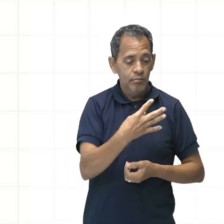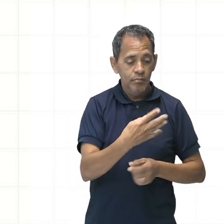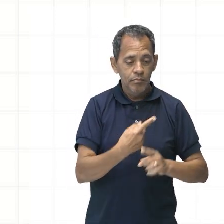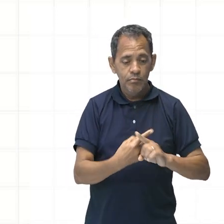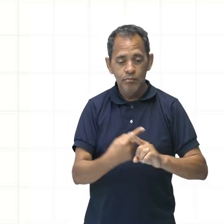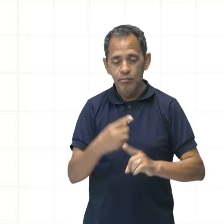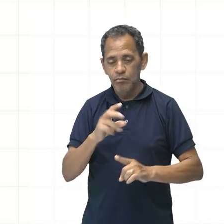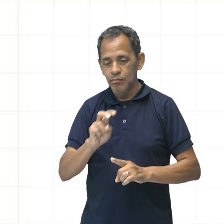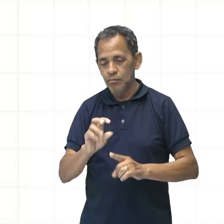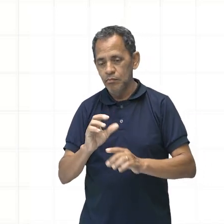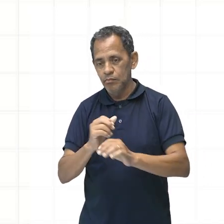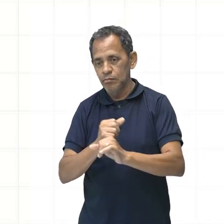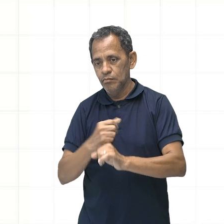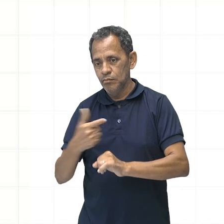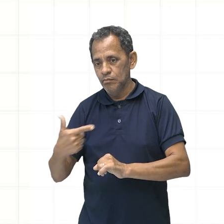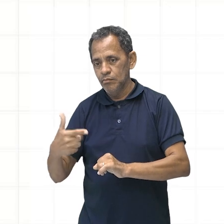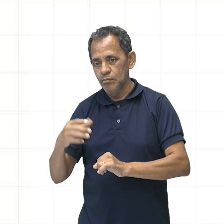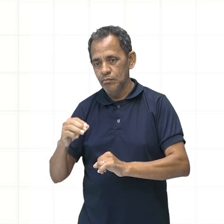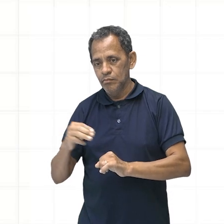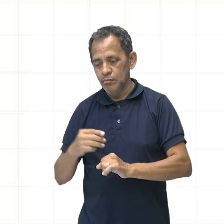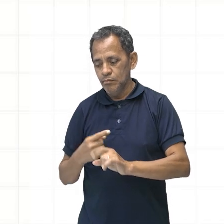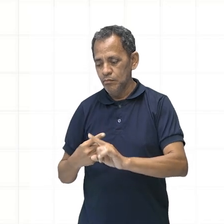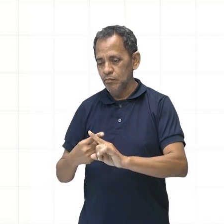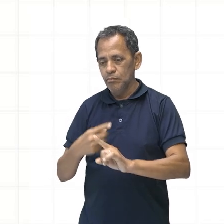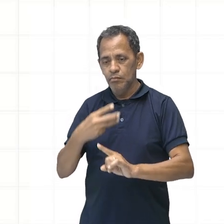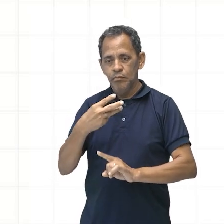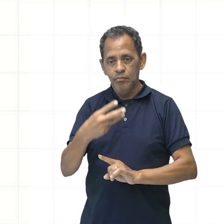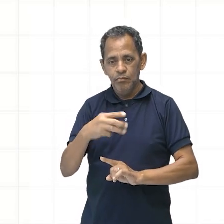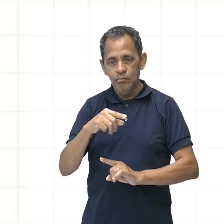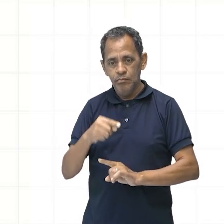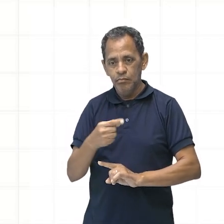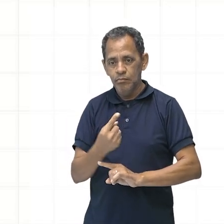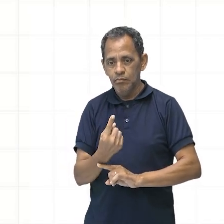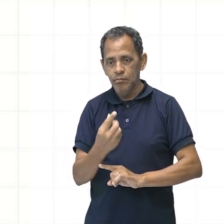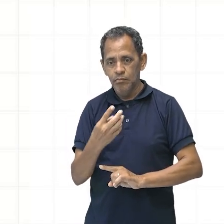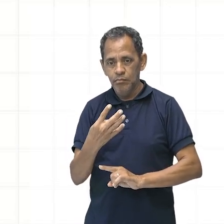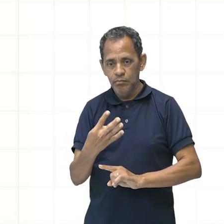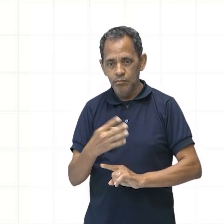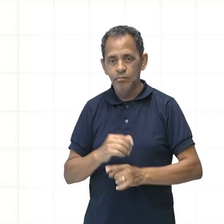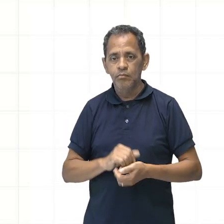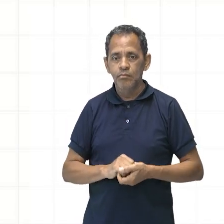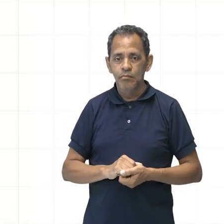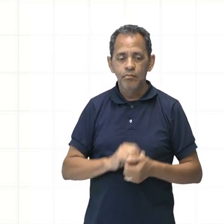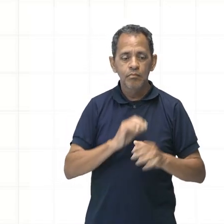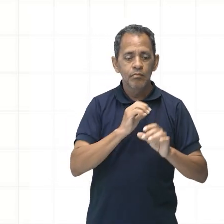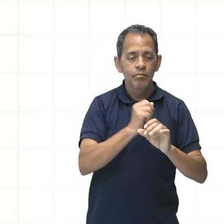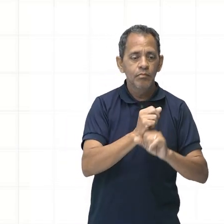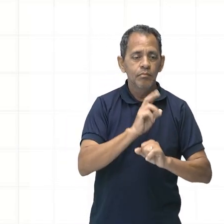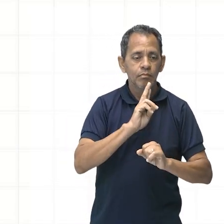5 é 20, vezes 3,14, que dá exatamente